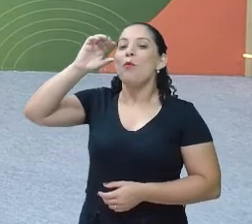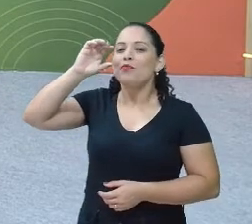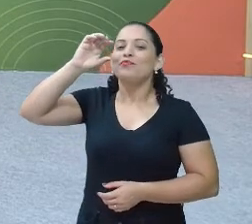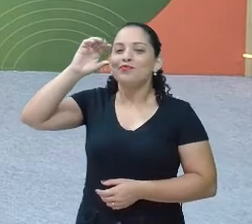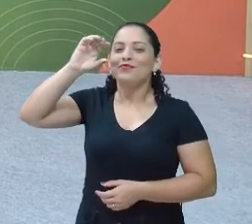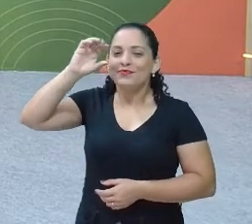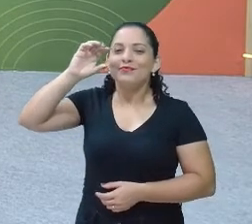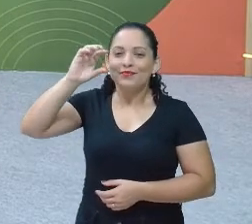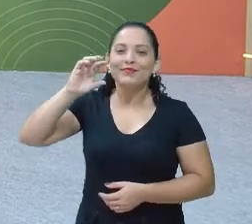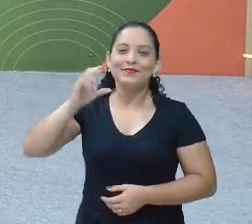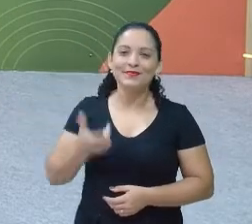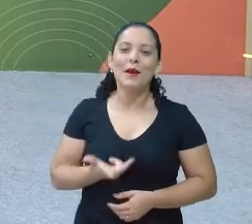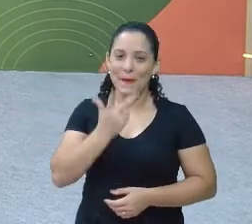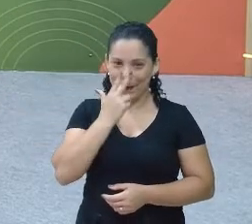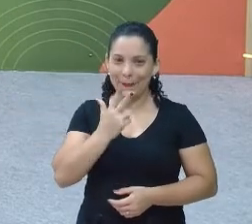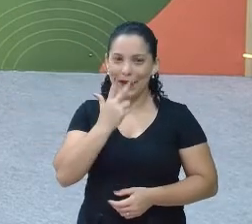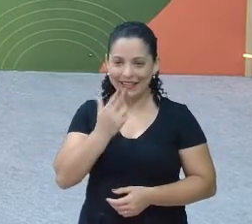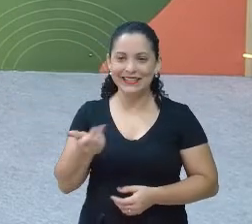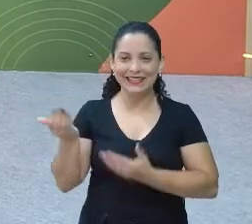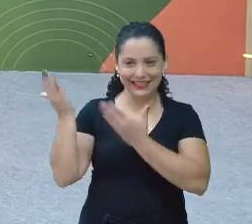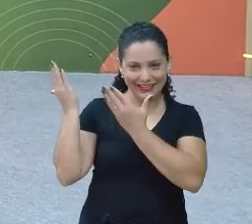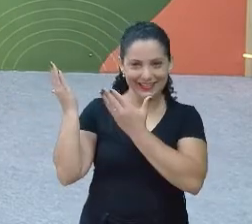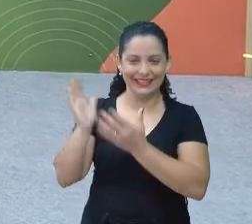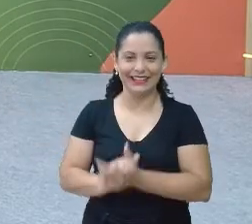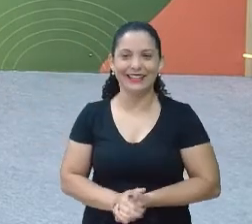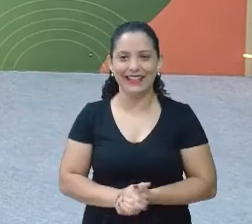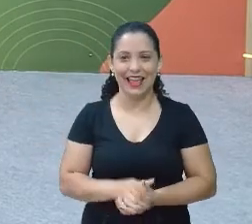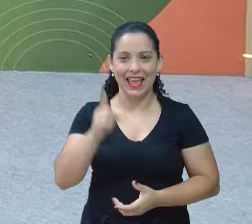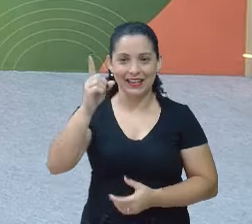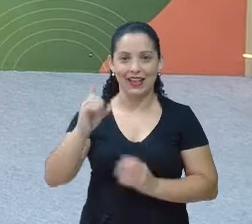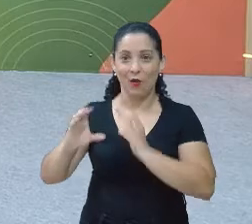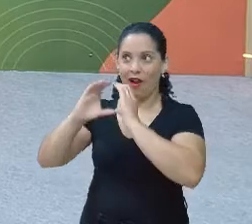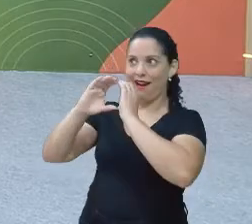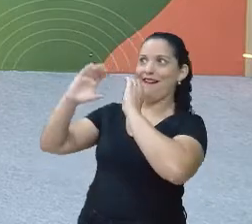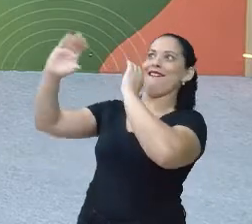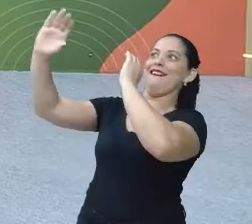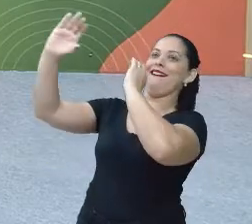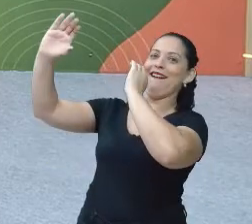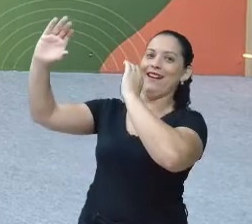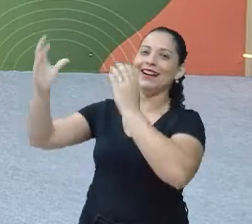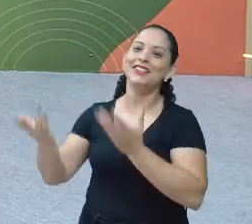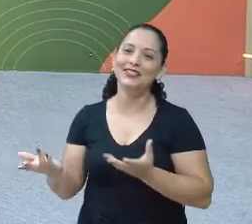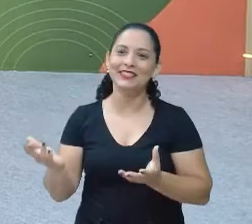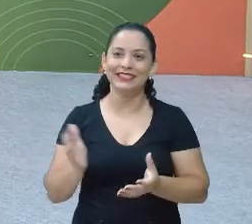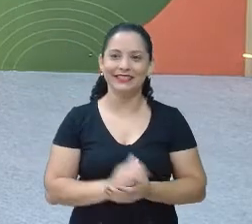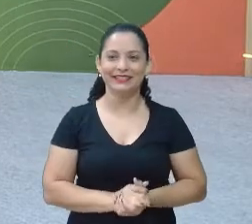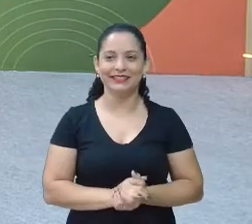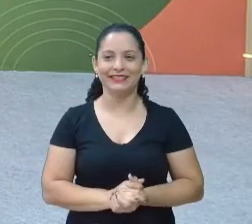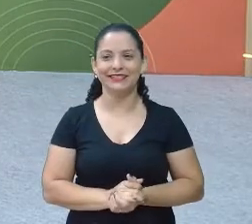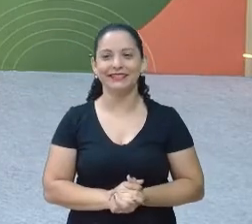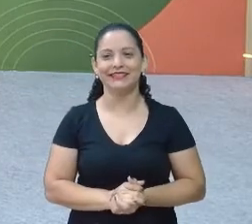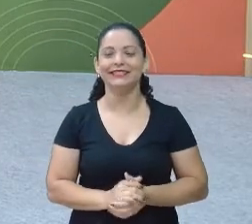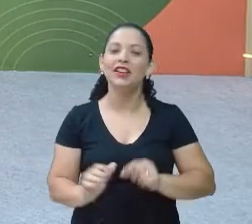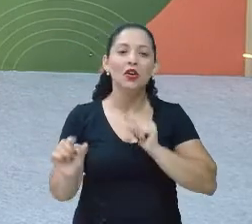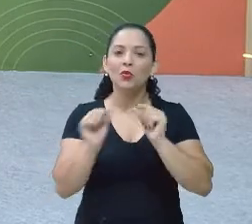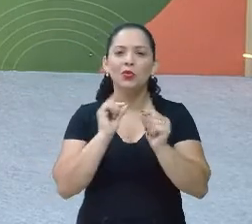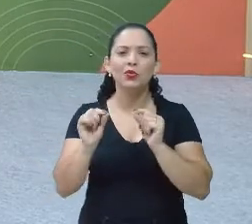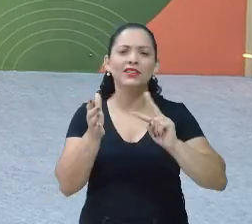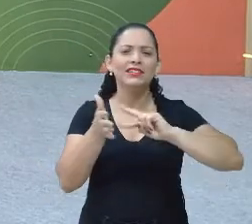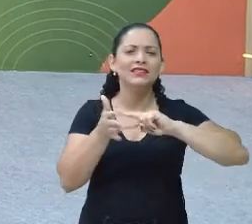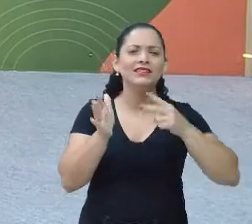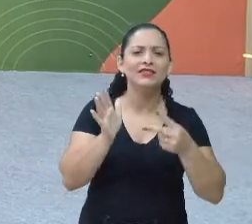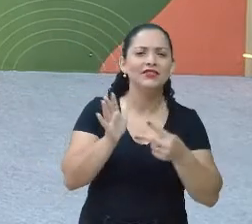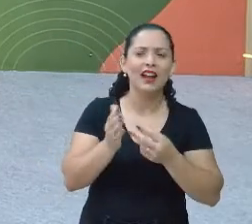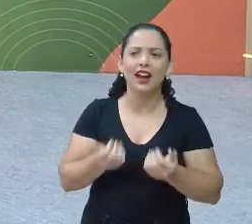dá aquela descansada. Essa menina aí, essa daqui já está com a garrafa cheia, esses dois aqui estão fritos, né? They are thirsty. Sopa